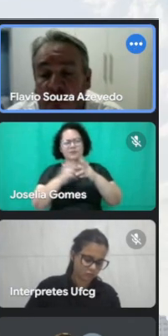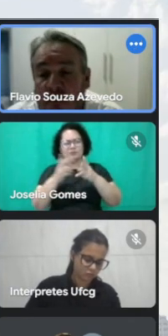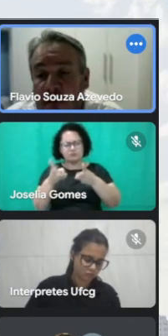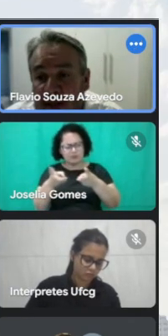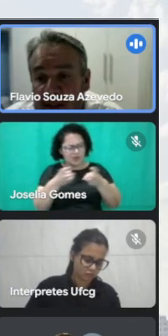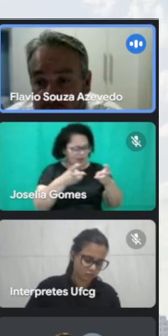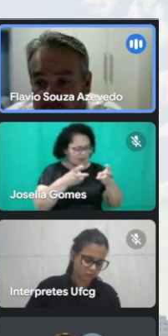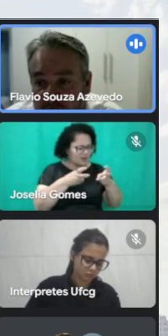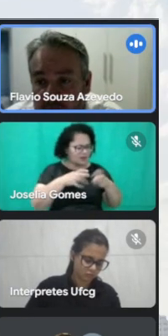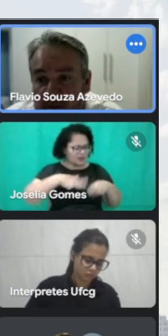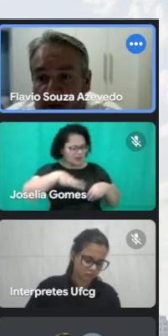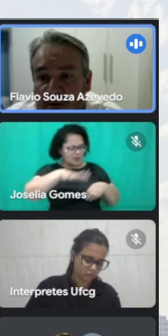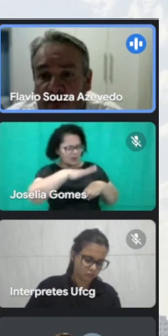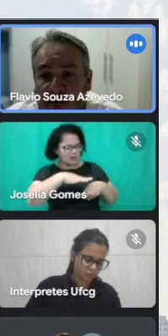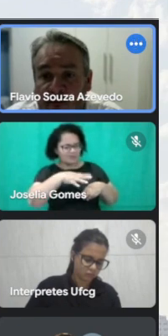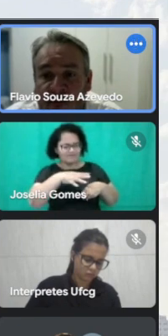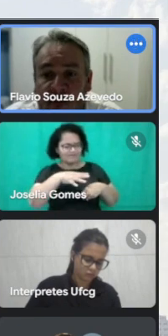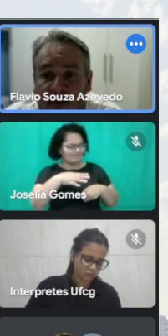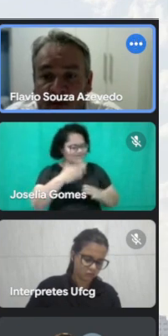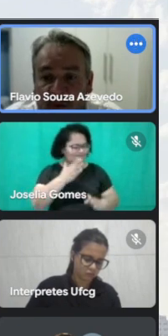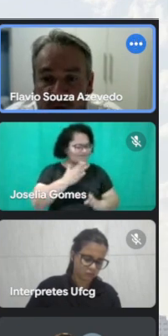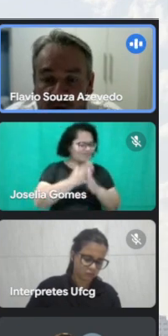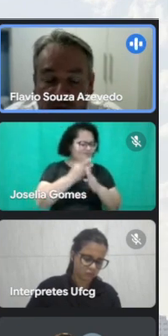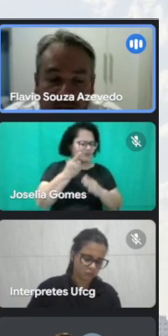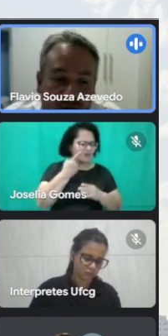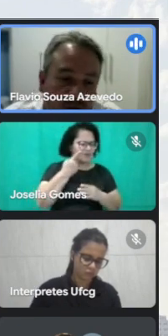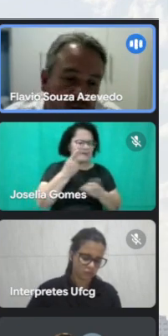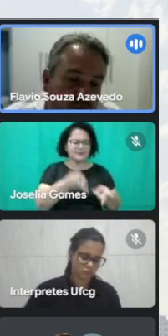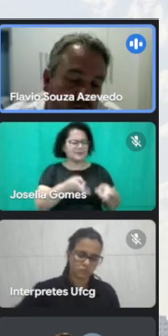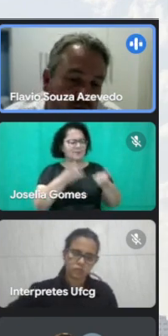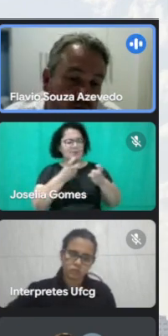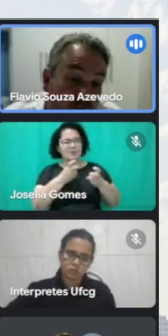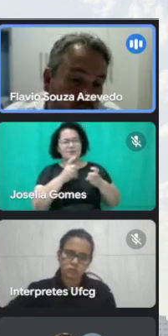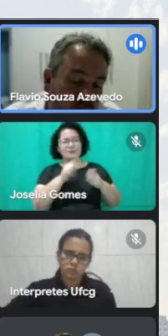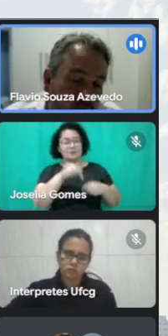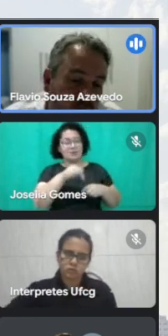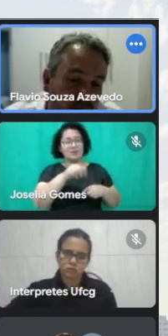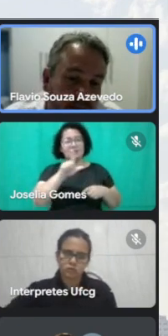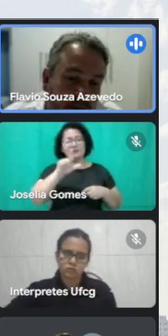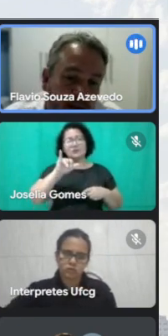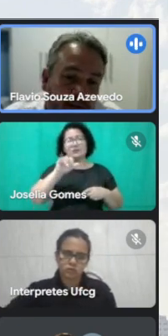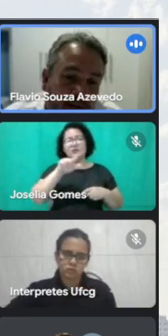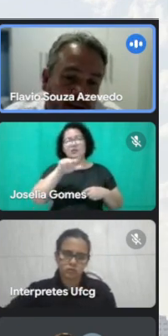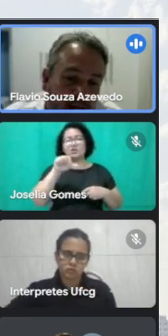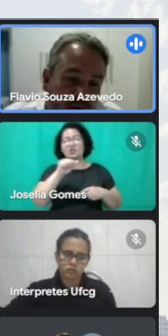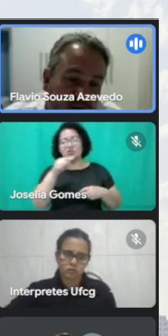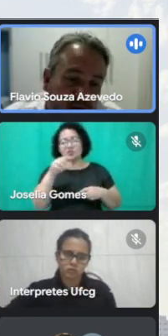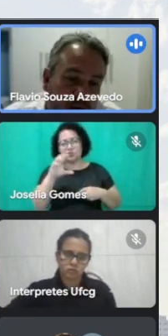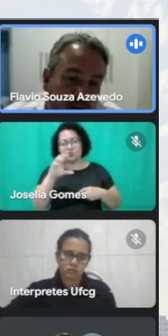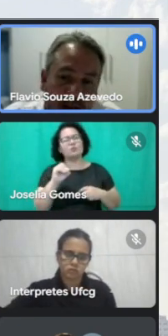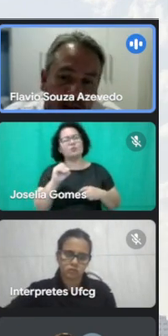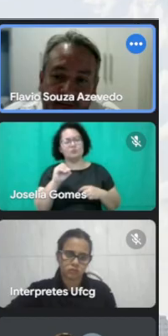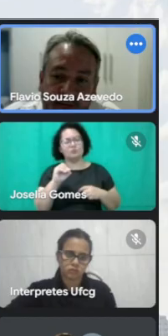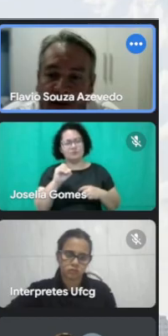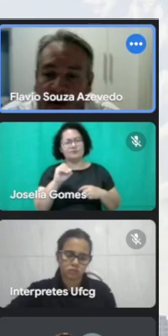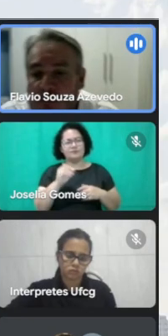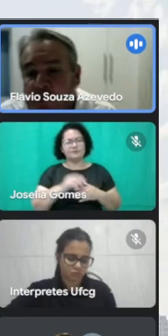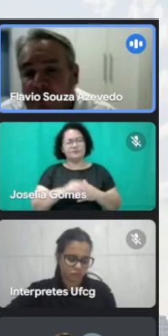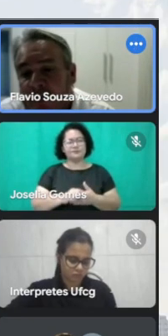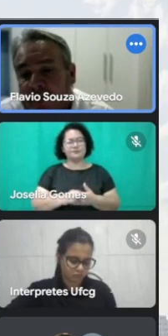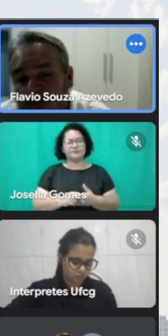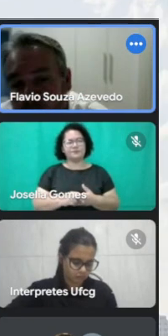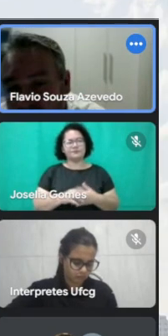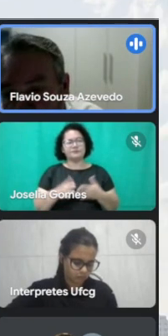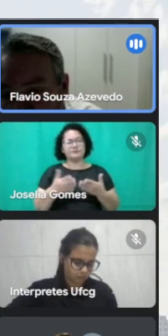detectou esse lixão. Então, foi aí um fator também em relação a esse projeto.